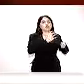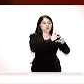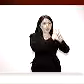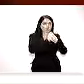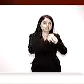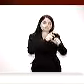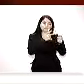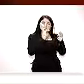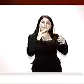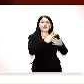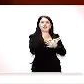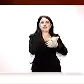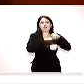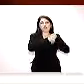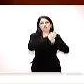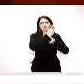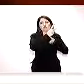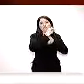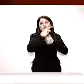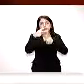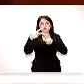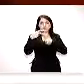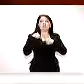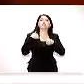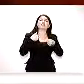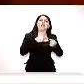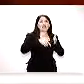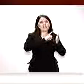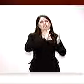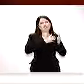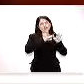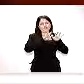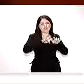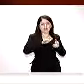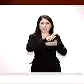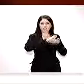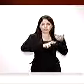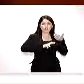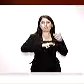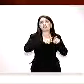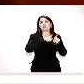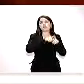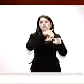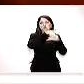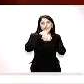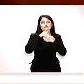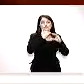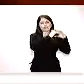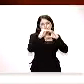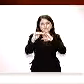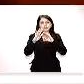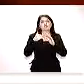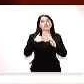2012 relatórios e votos previamente disponibilizados em preliminar pressuposto em termos voto pelo conhecimento